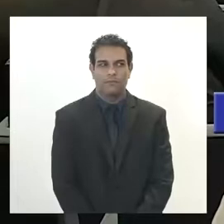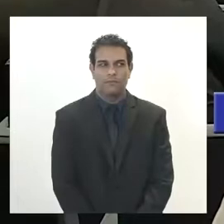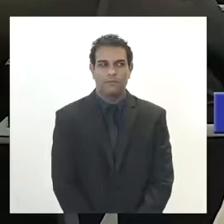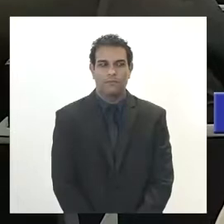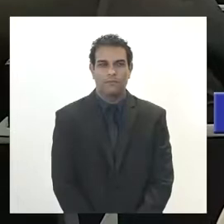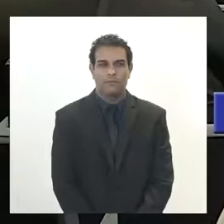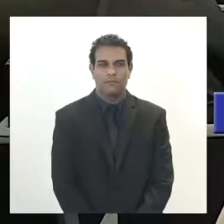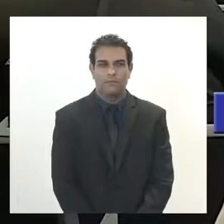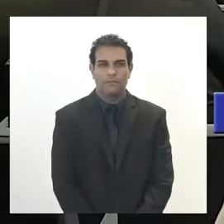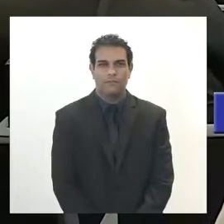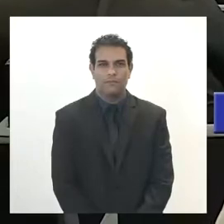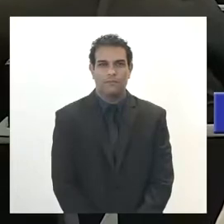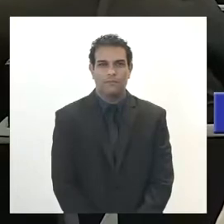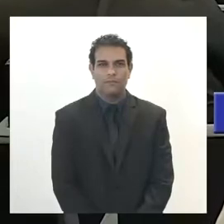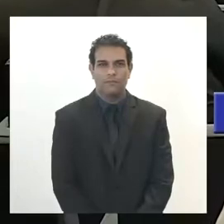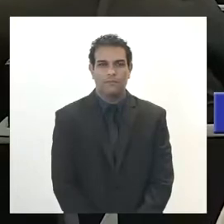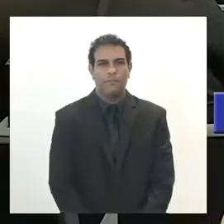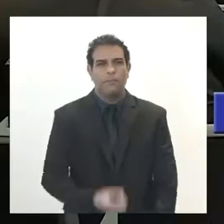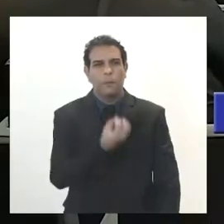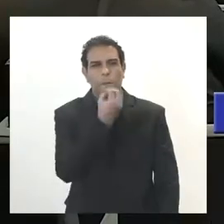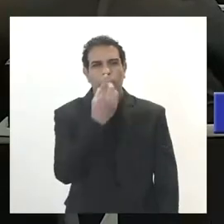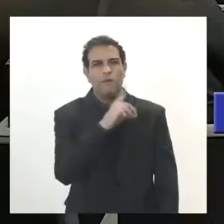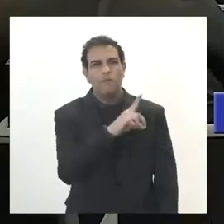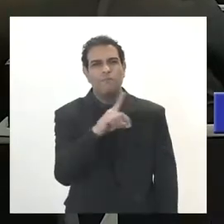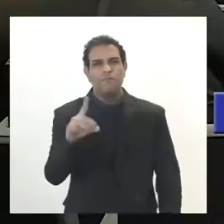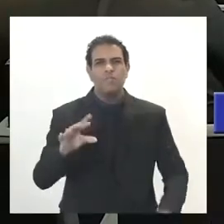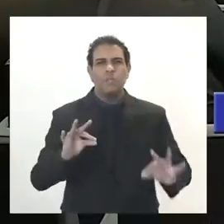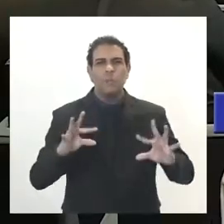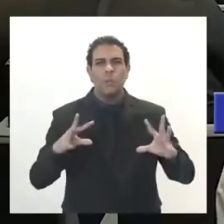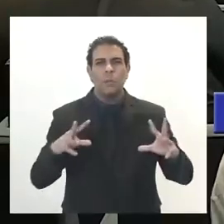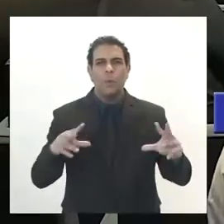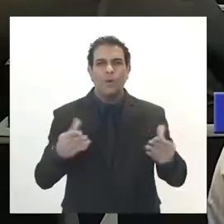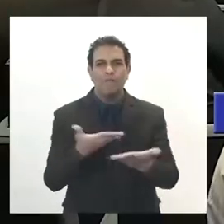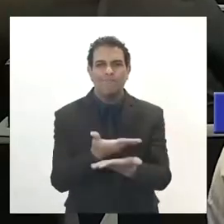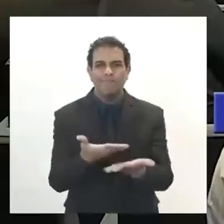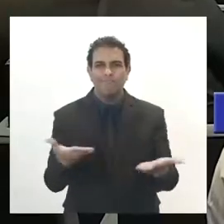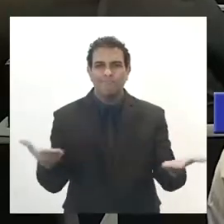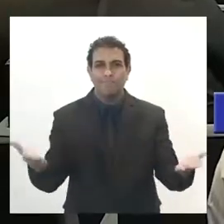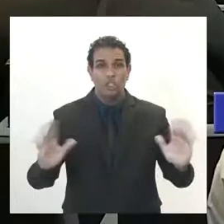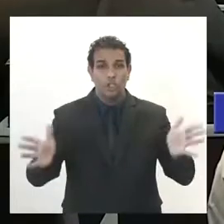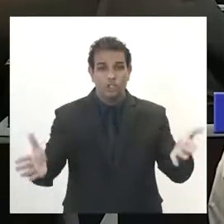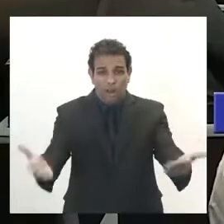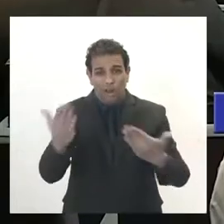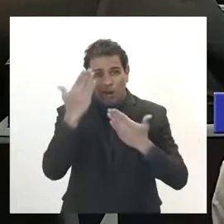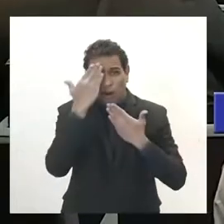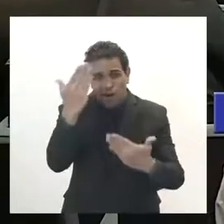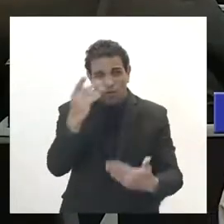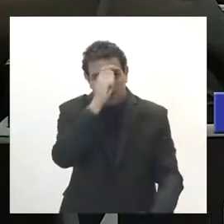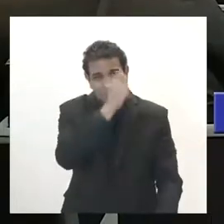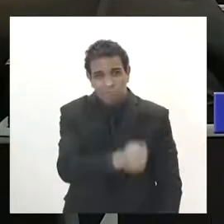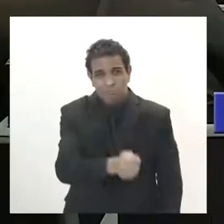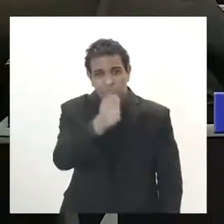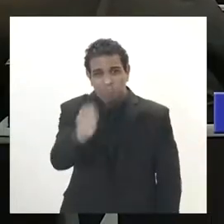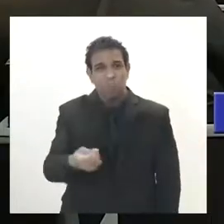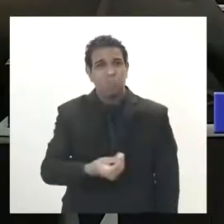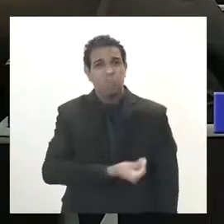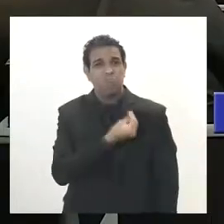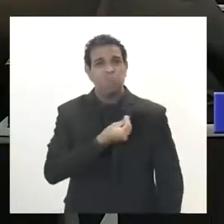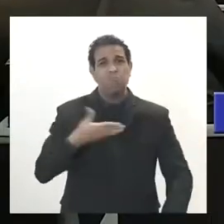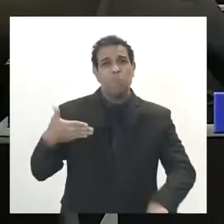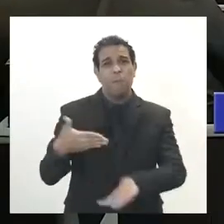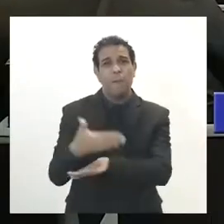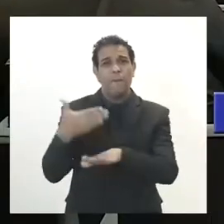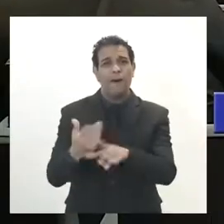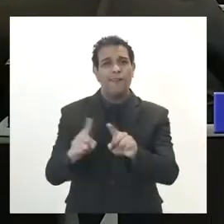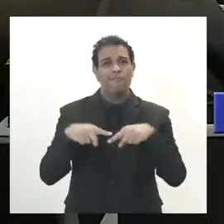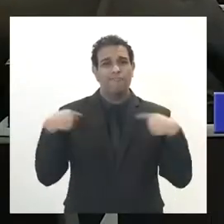Oi bom dia bom dia a todos bom dia deitado já agradecendo a presença